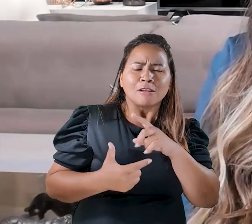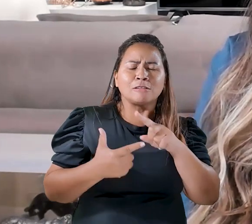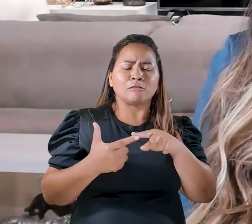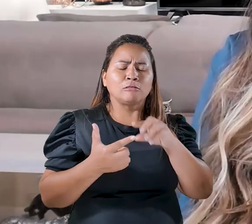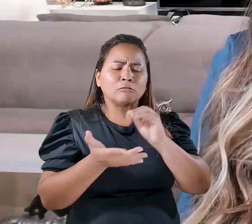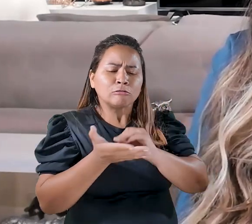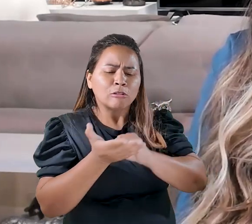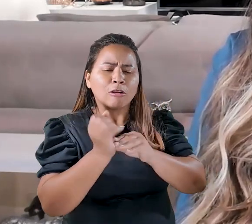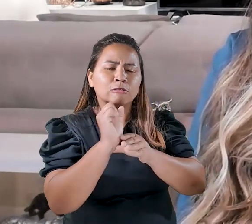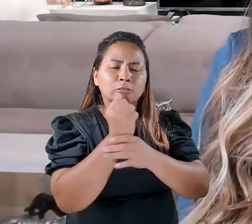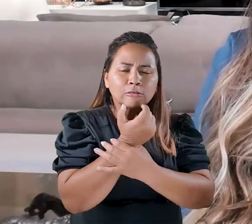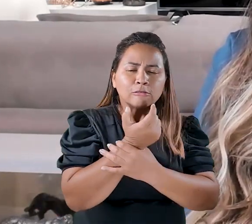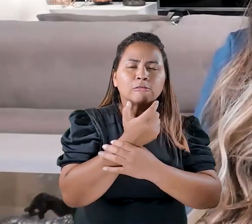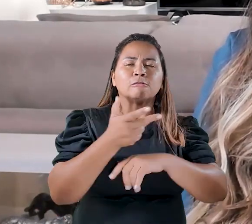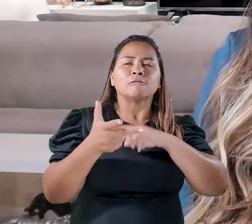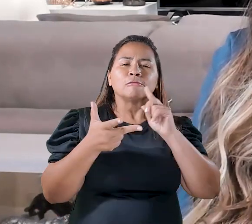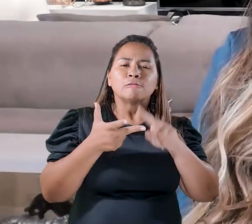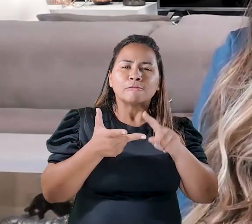insegurança,